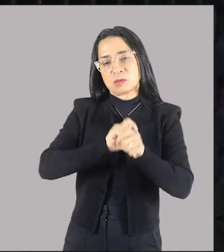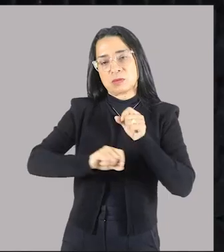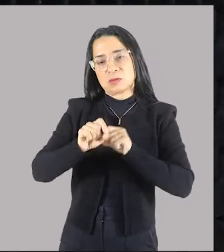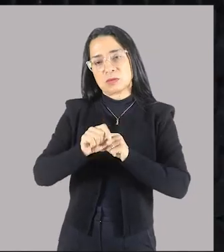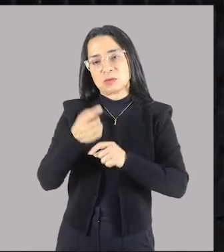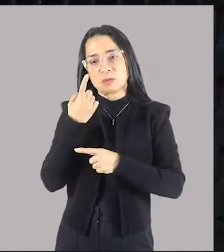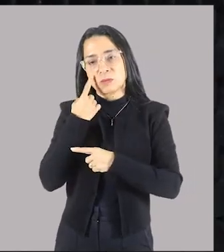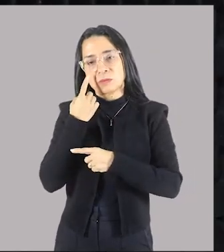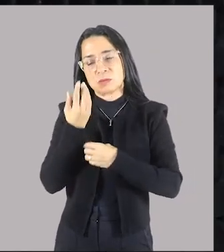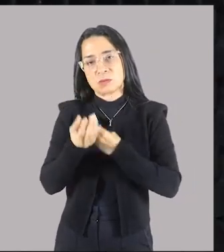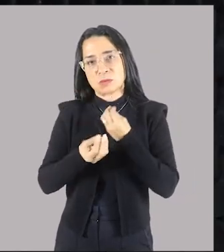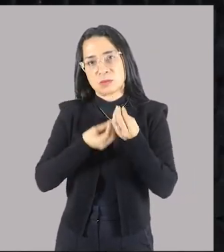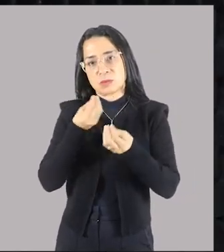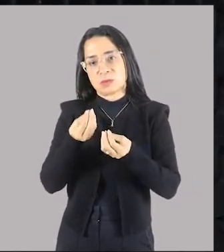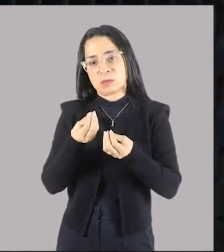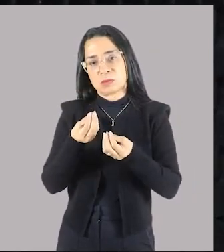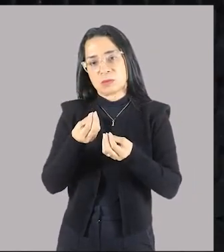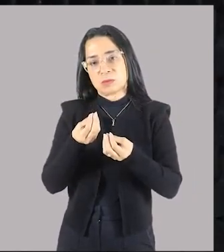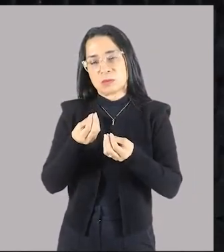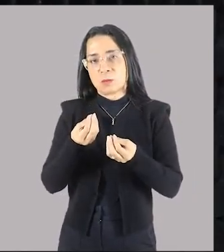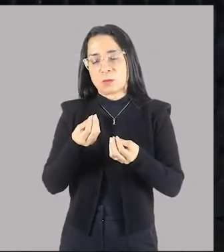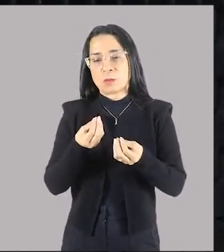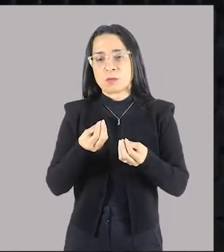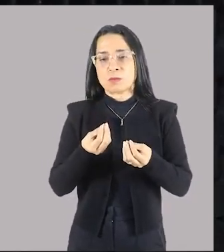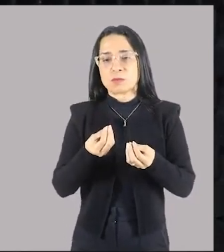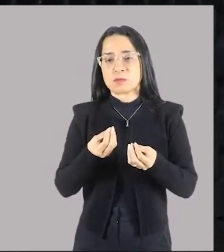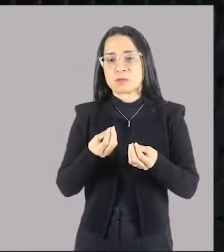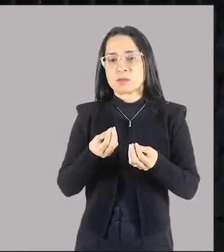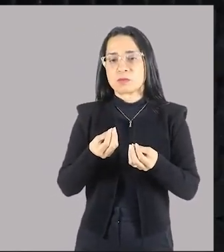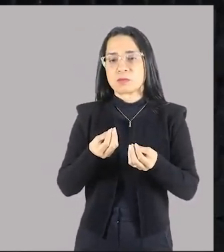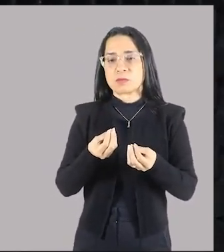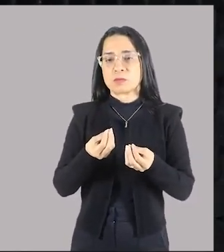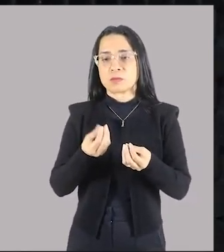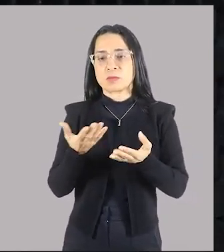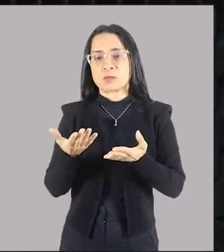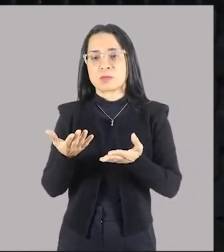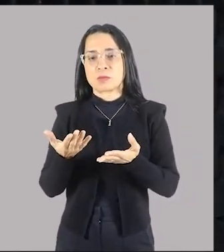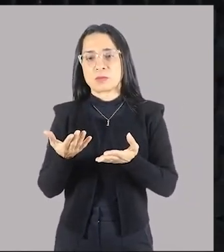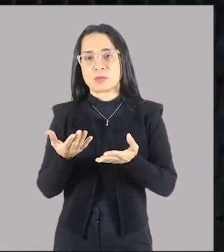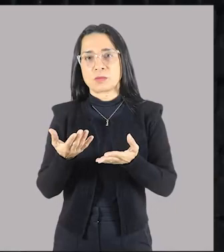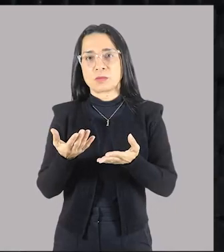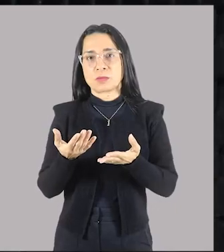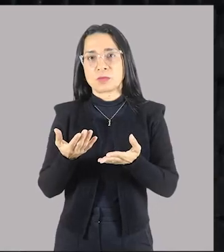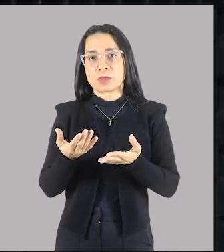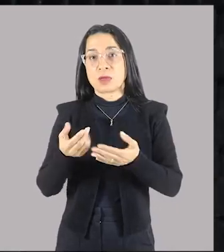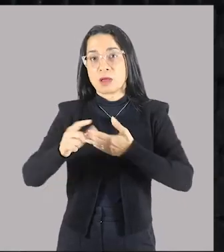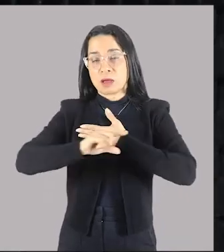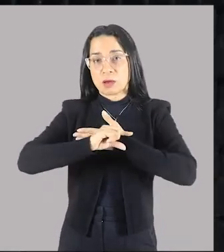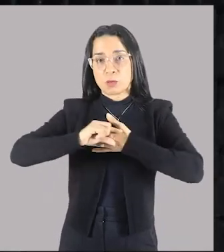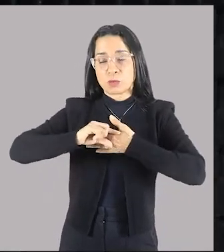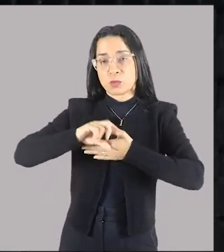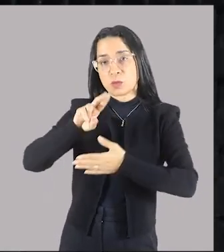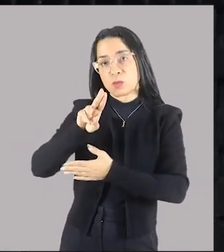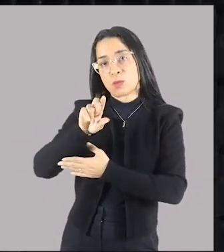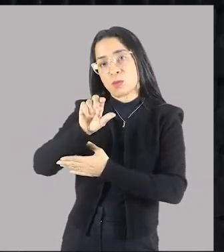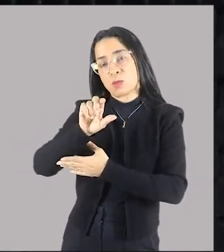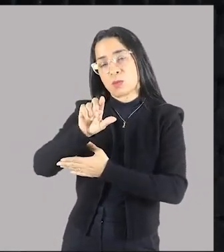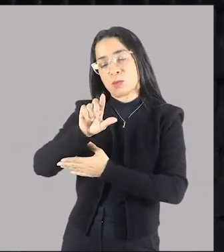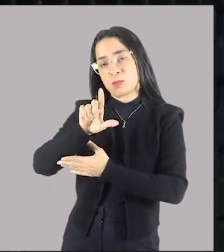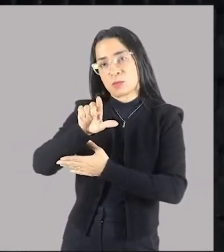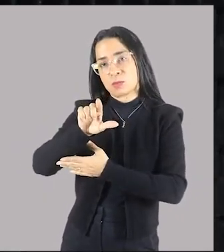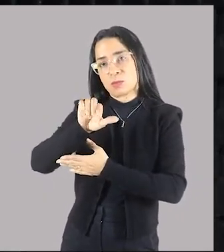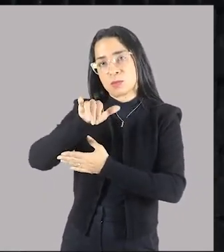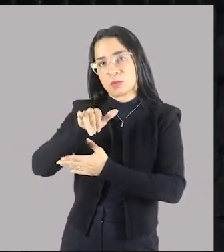seu grande maestro, que foi Ulisses Guimarães, que é o cara que presidiu a Assembleia Nacional